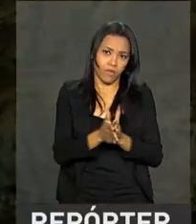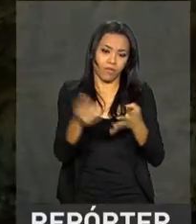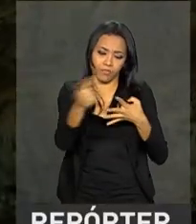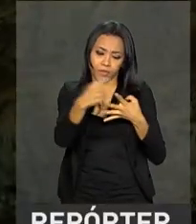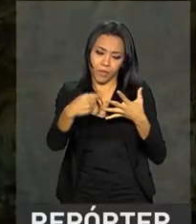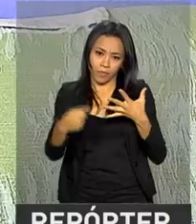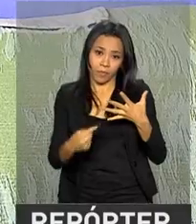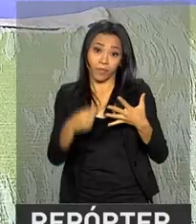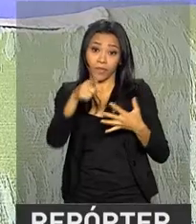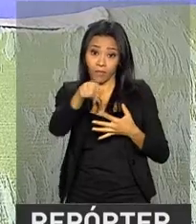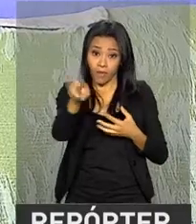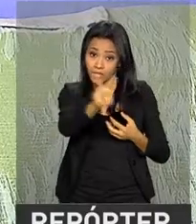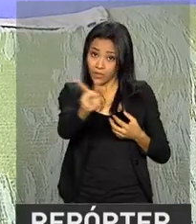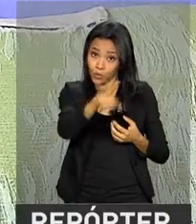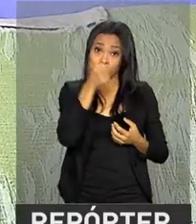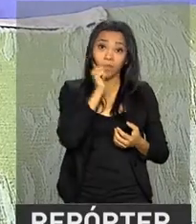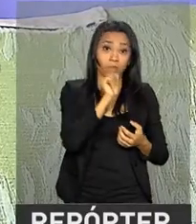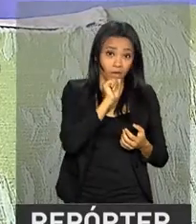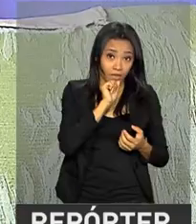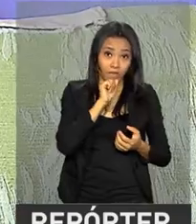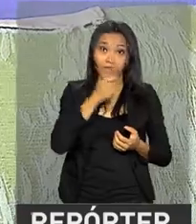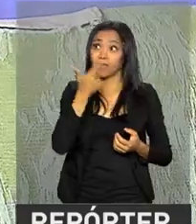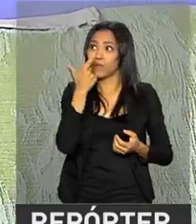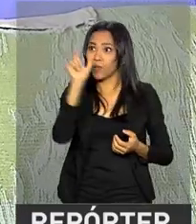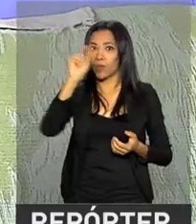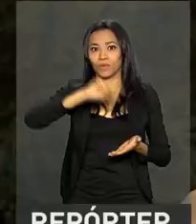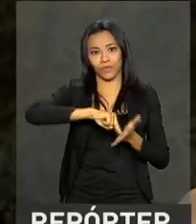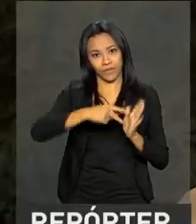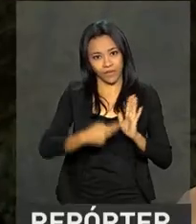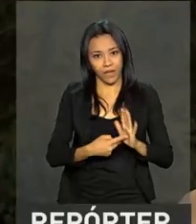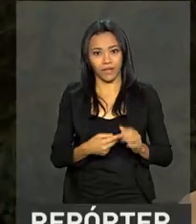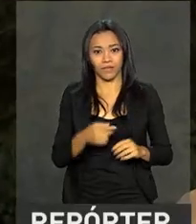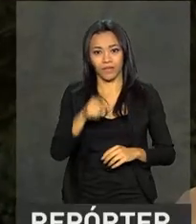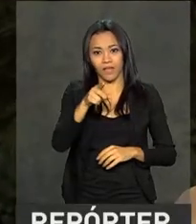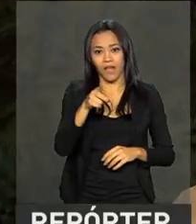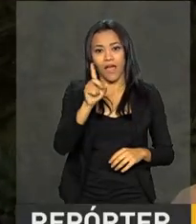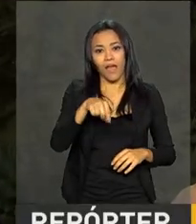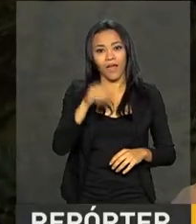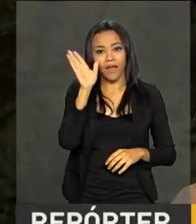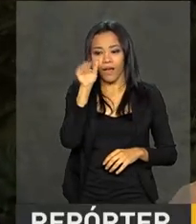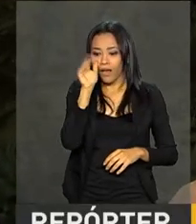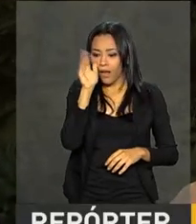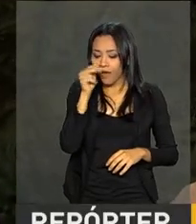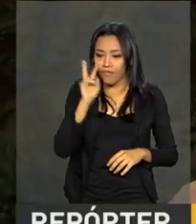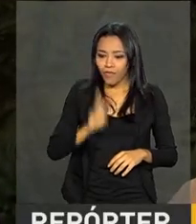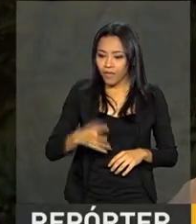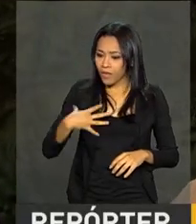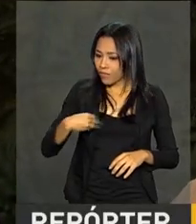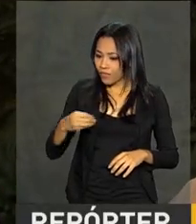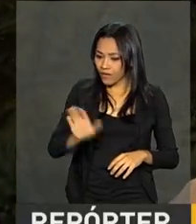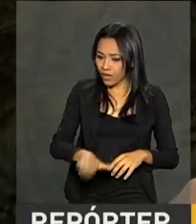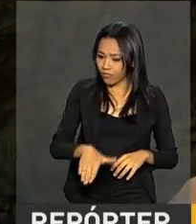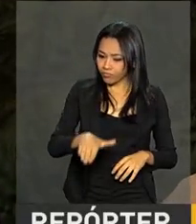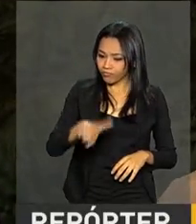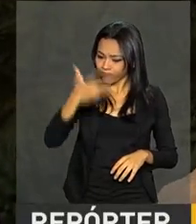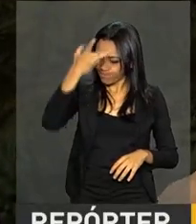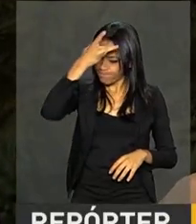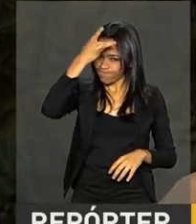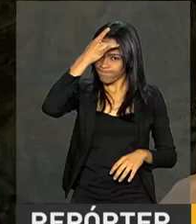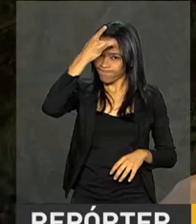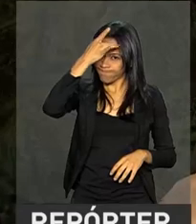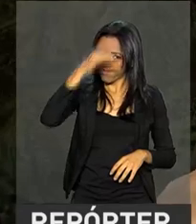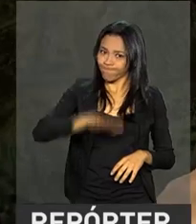mães Raquel e Erenilza, tem outro significado. Curiosidade de ver a minha filha crescendo mais evoluída,